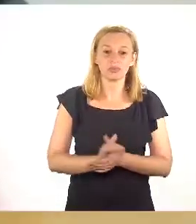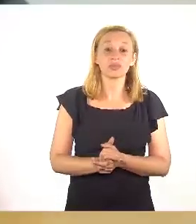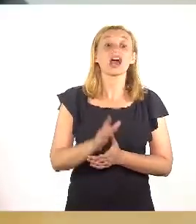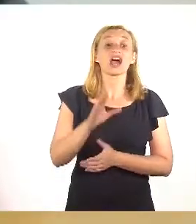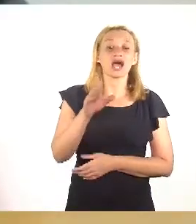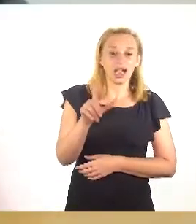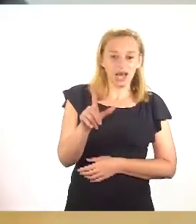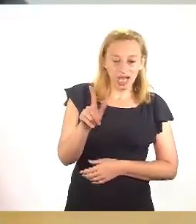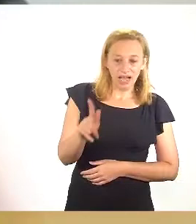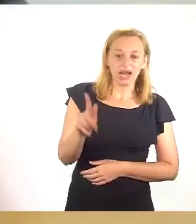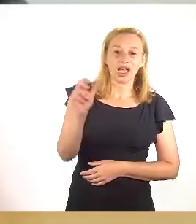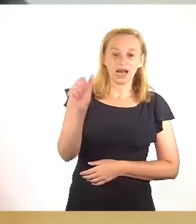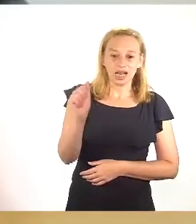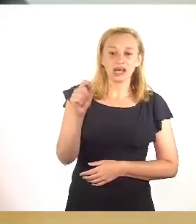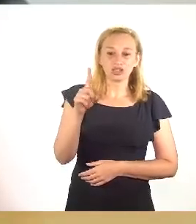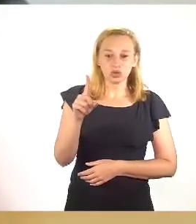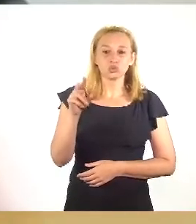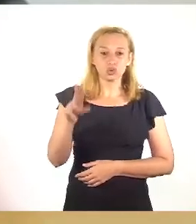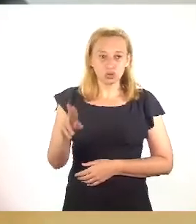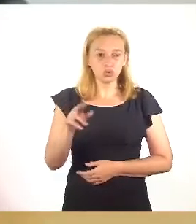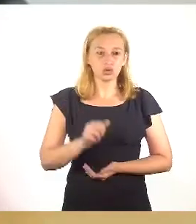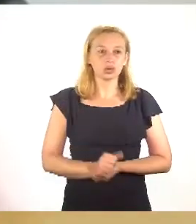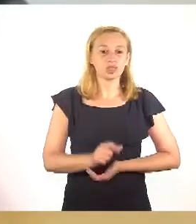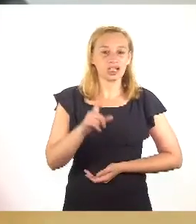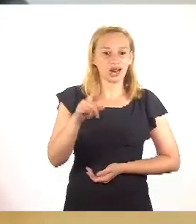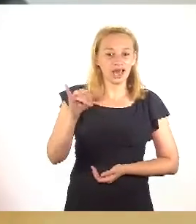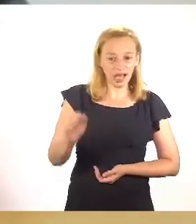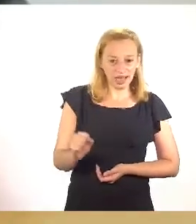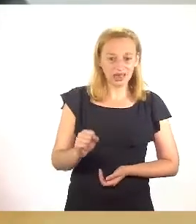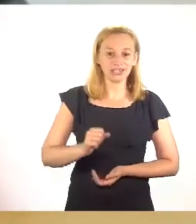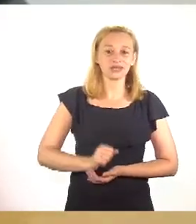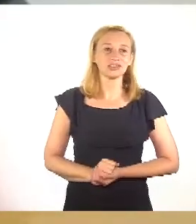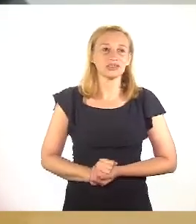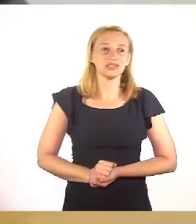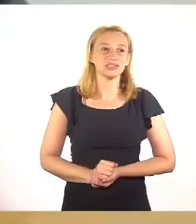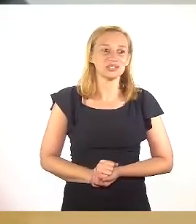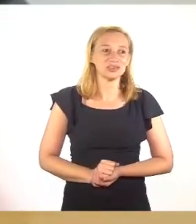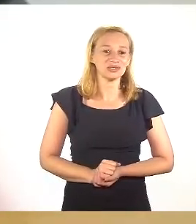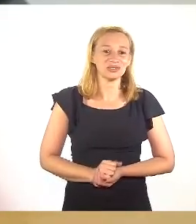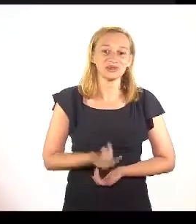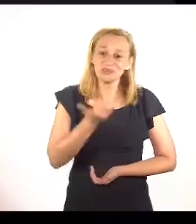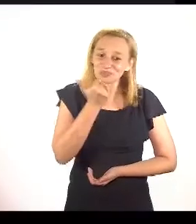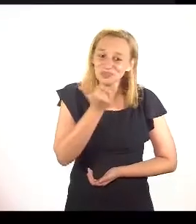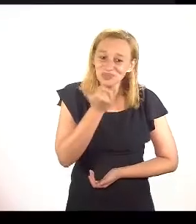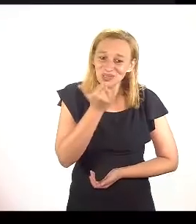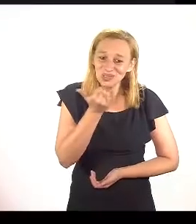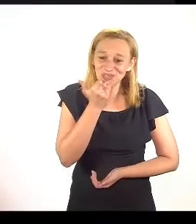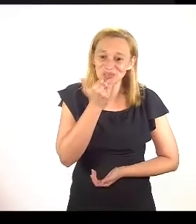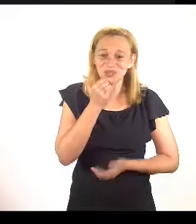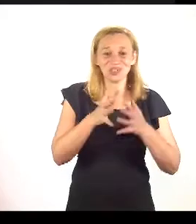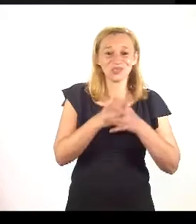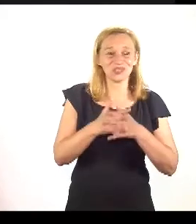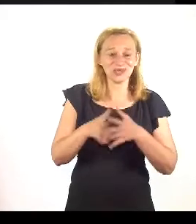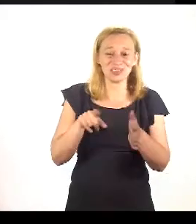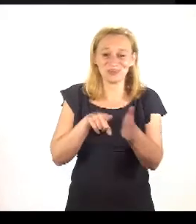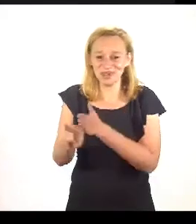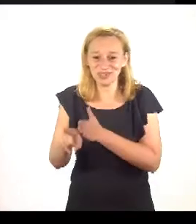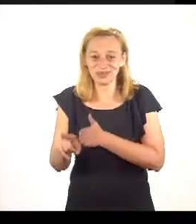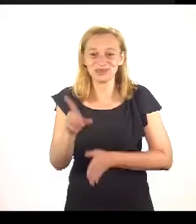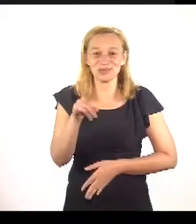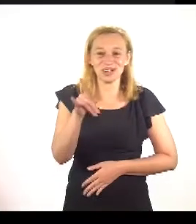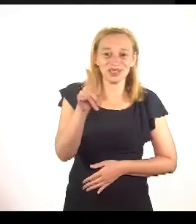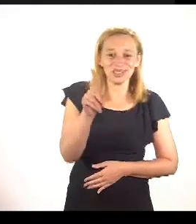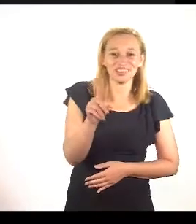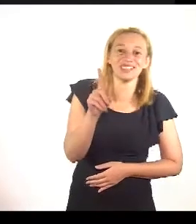Guandu. Entendi, perdão. Guandu, Lages. Tá, perdão, mil desculpas. Eu sabia a resposta. Guandu, Lages,